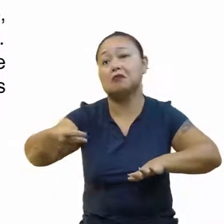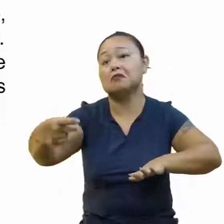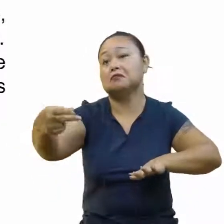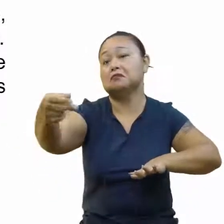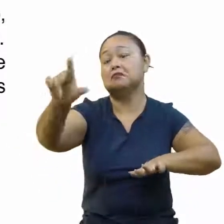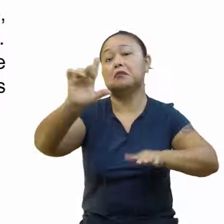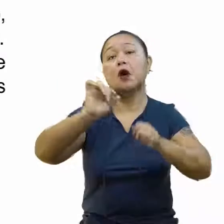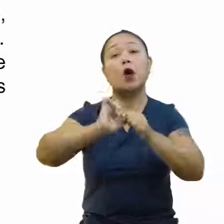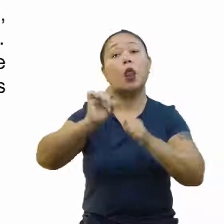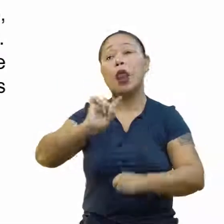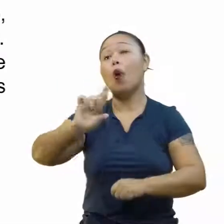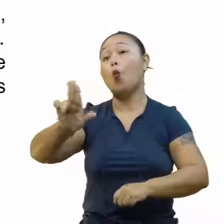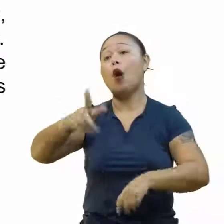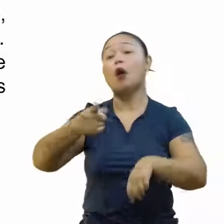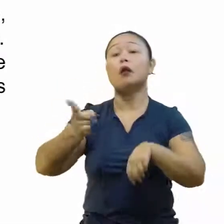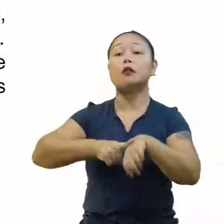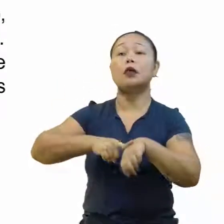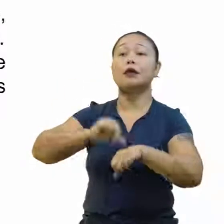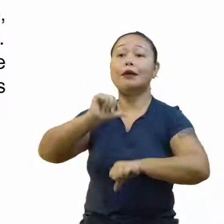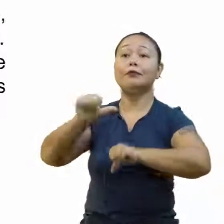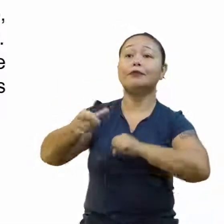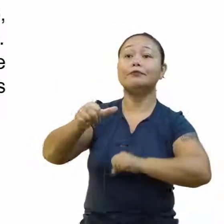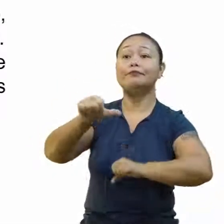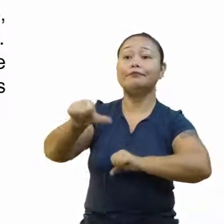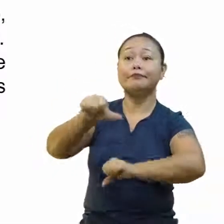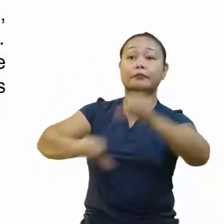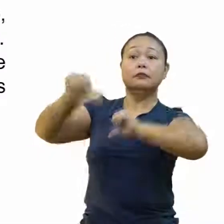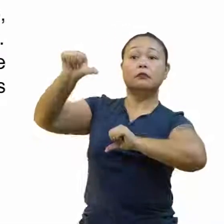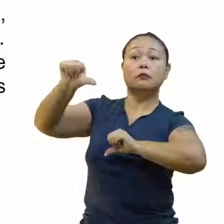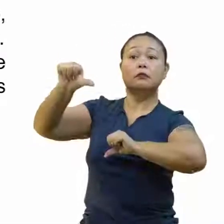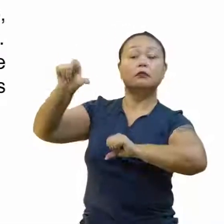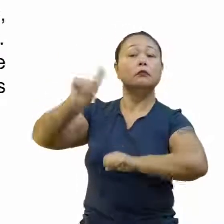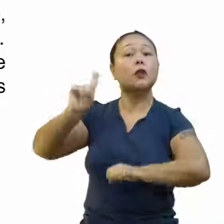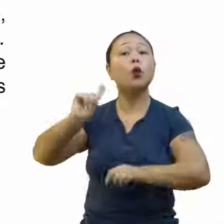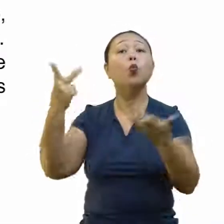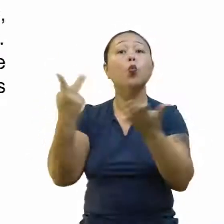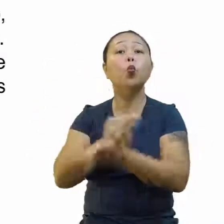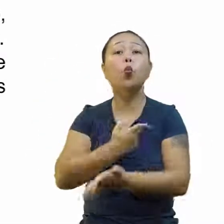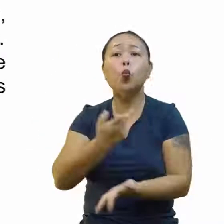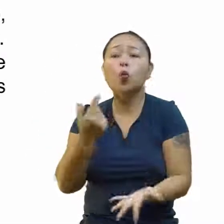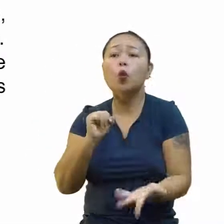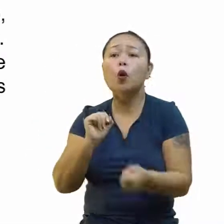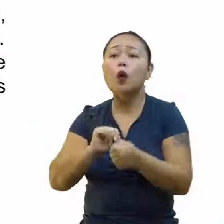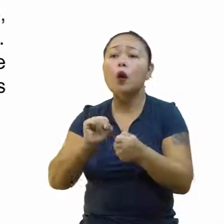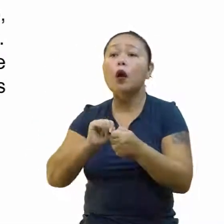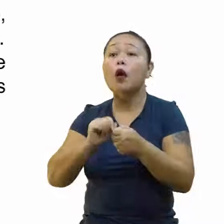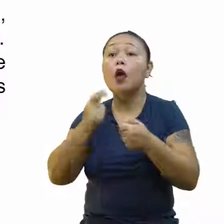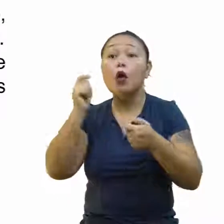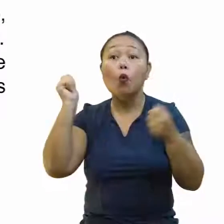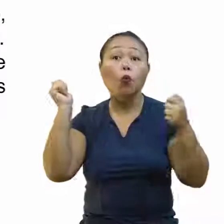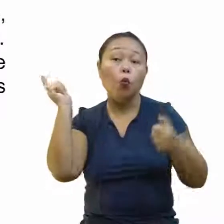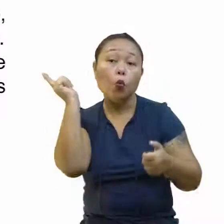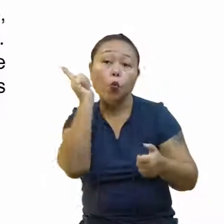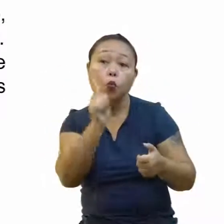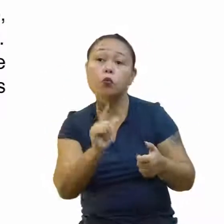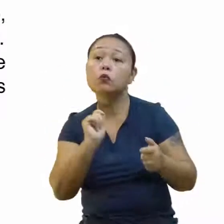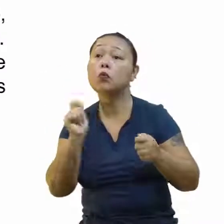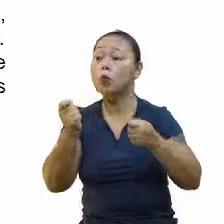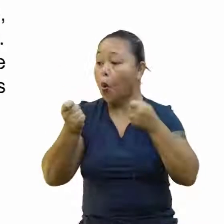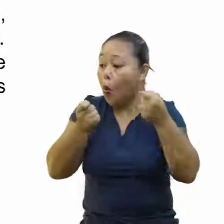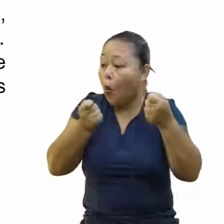uma doença que eu consiga reverter. O que vai acontecer então? Eu vou conseguir controlar os